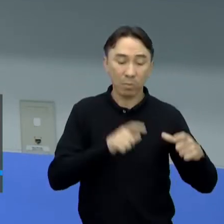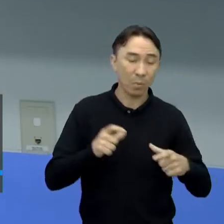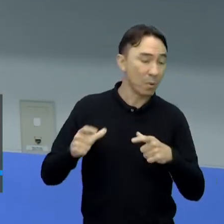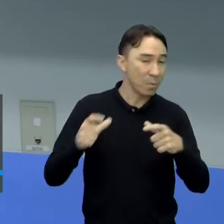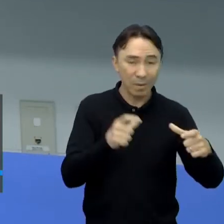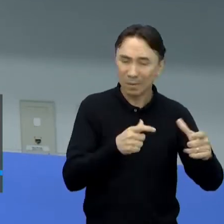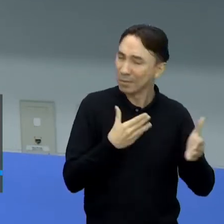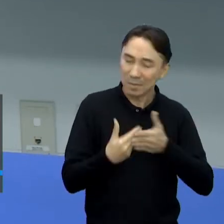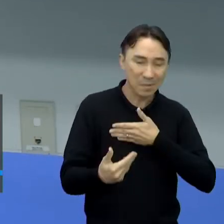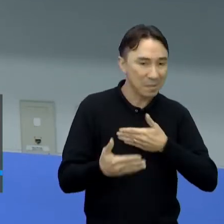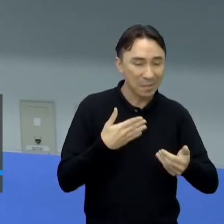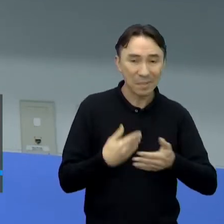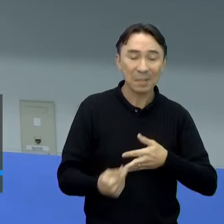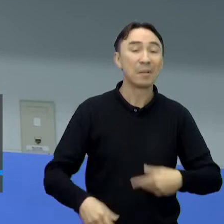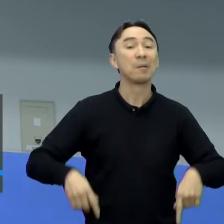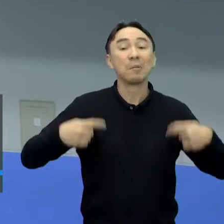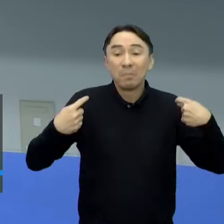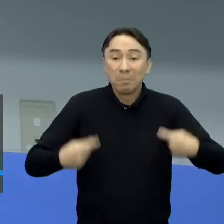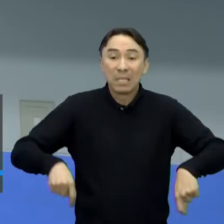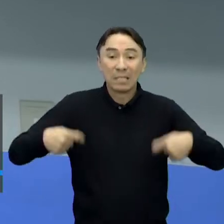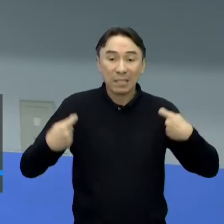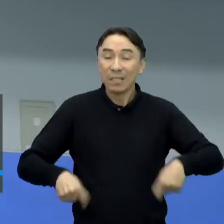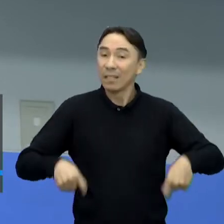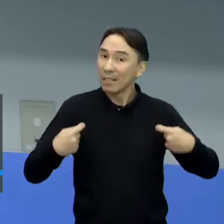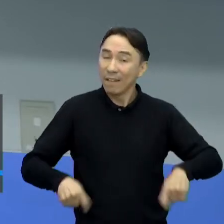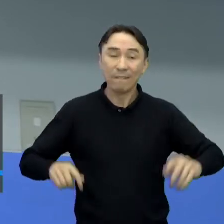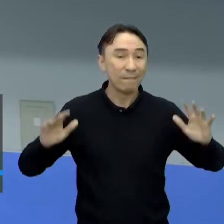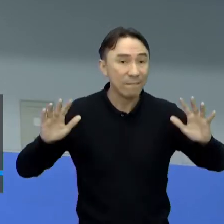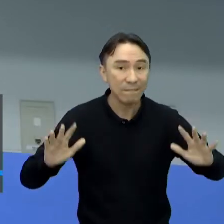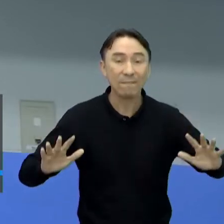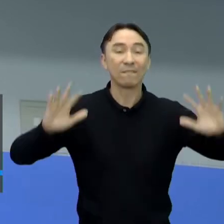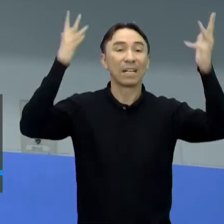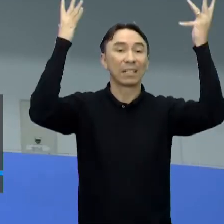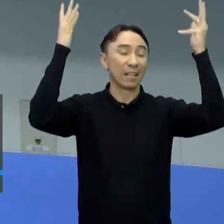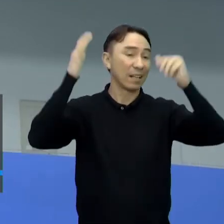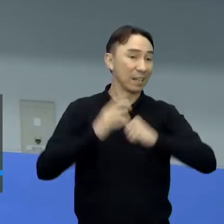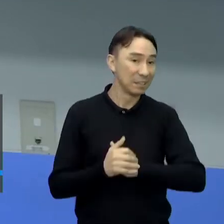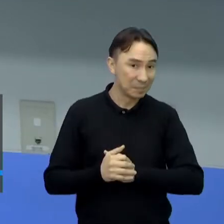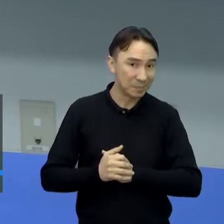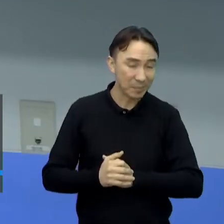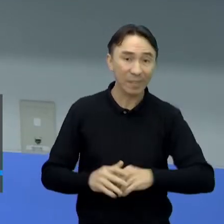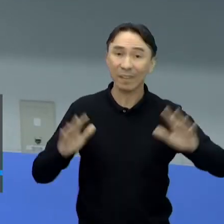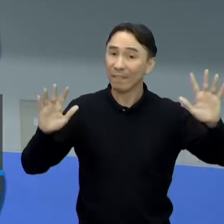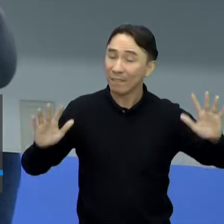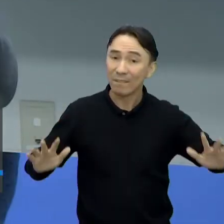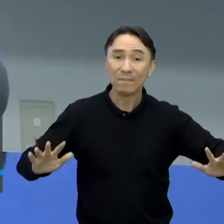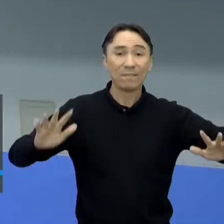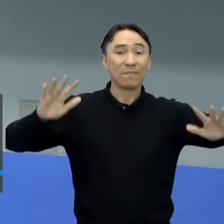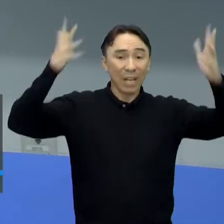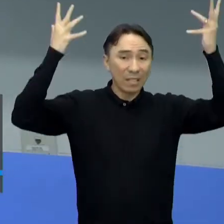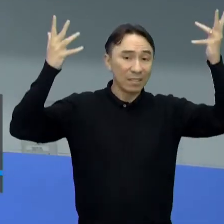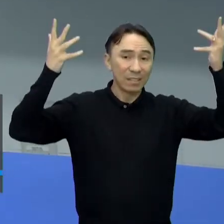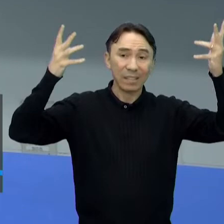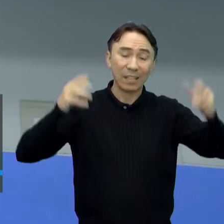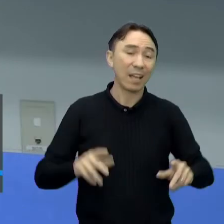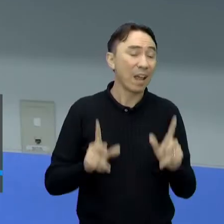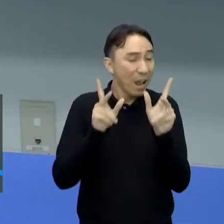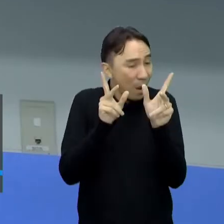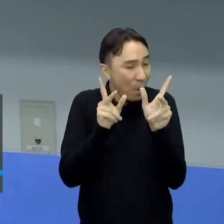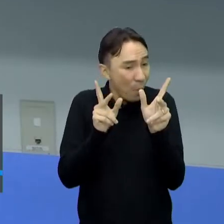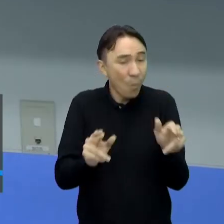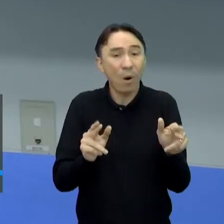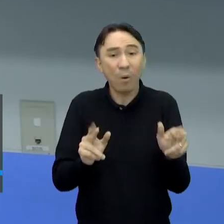festa. Elas fazem festas. A festa é como algo